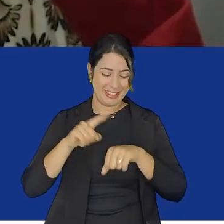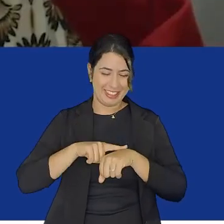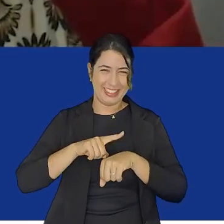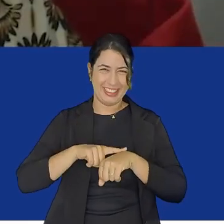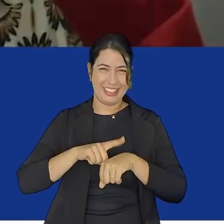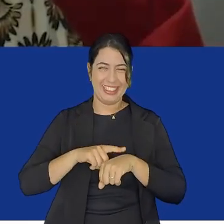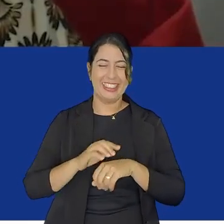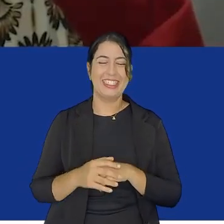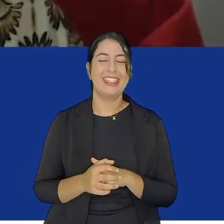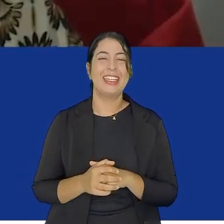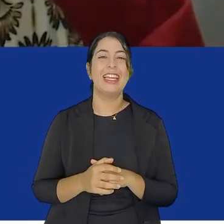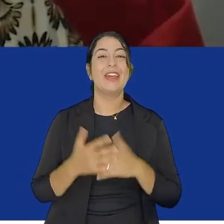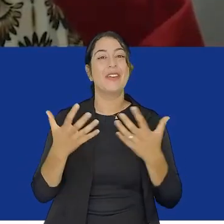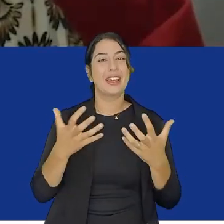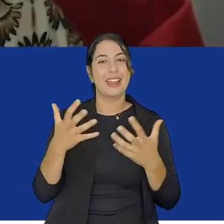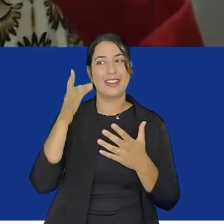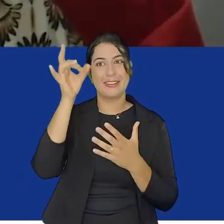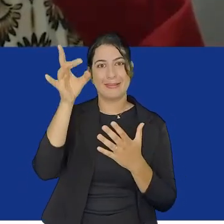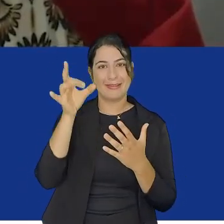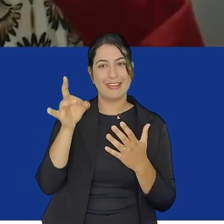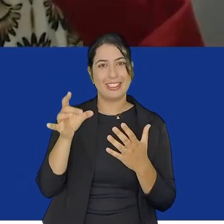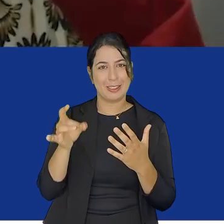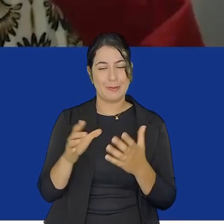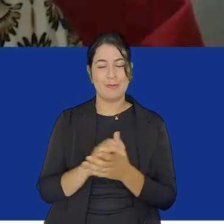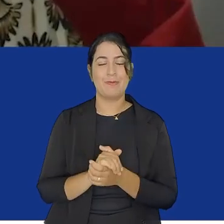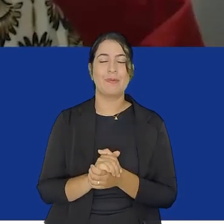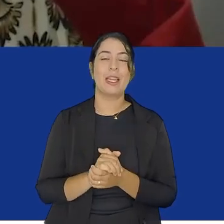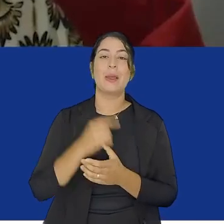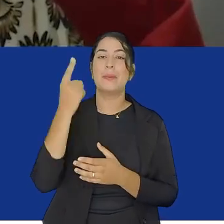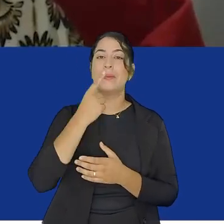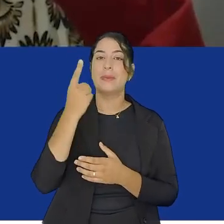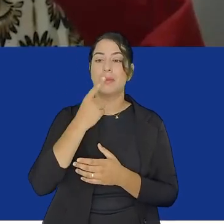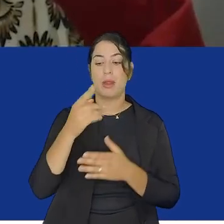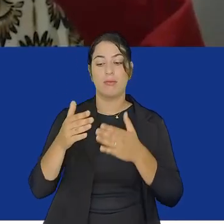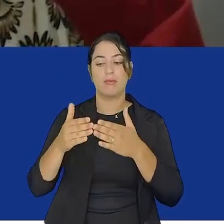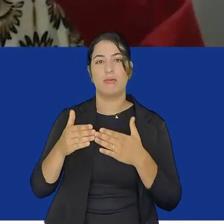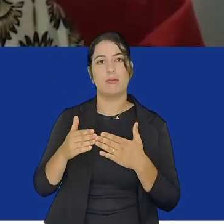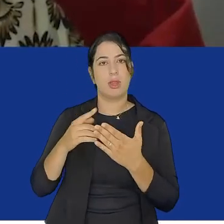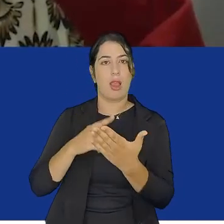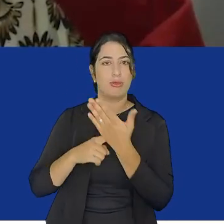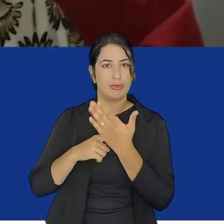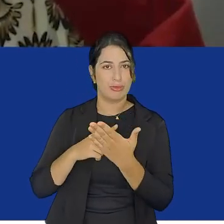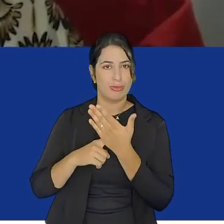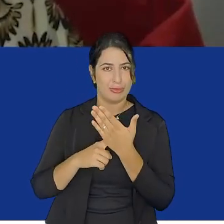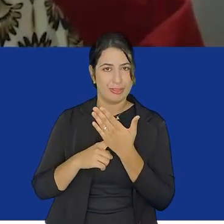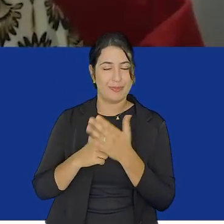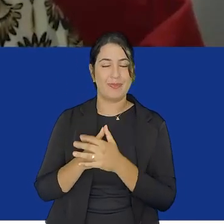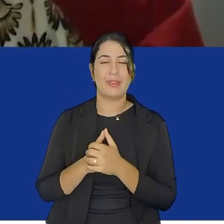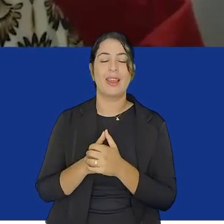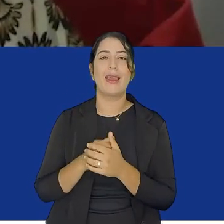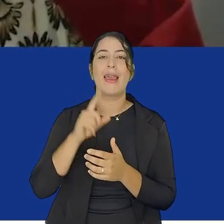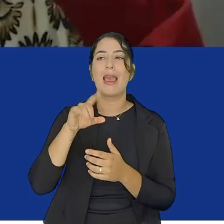chegou, né? Então, queria destacar alguns pontos que vocês trouxeram, assim, para reforçar, né? Primeiro, esse do pedir ajuda, e que o pedir ajuda não é